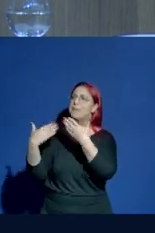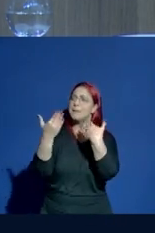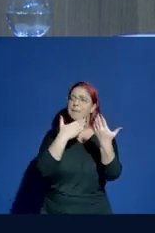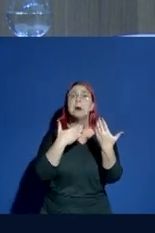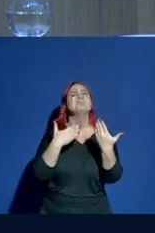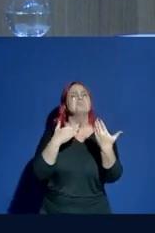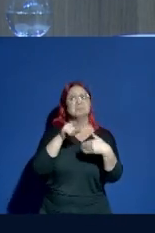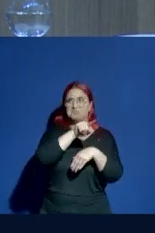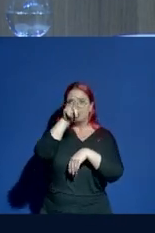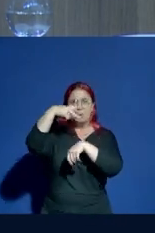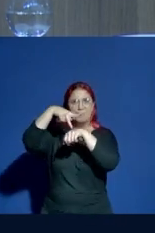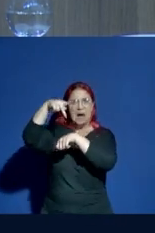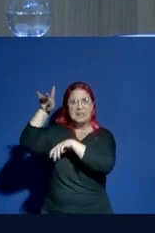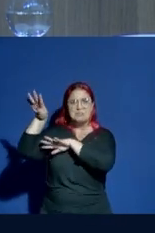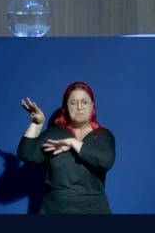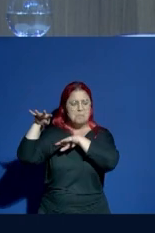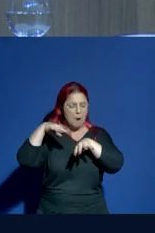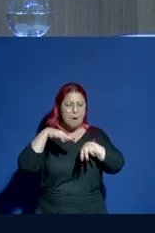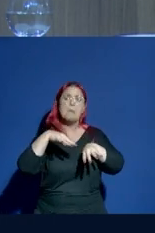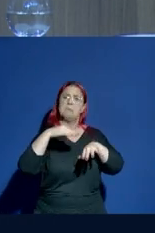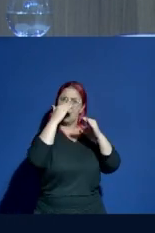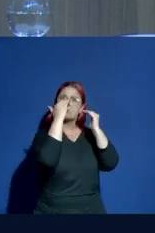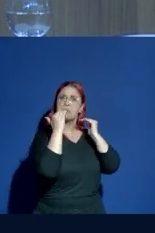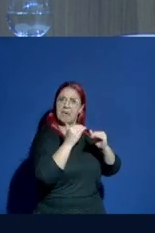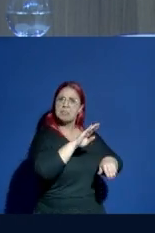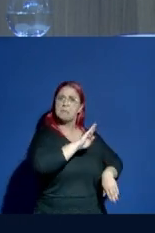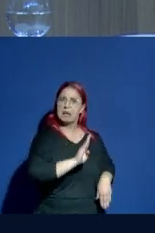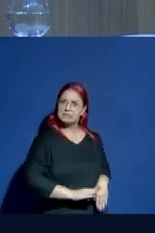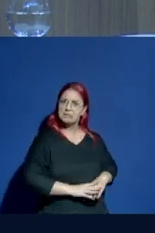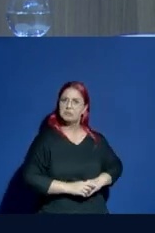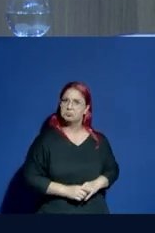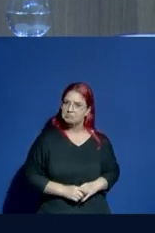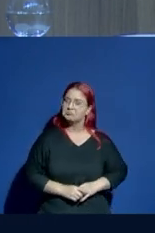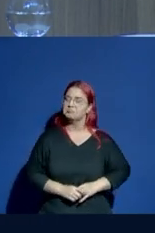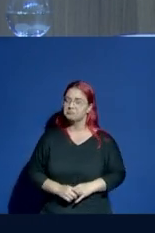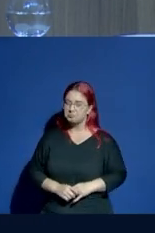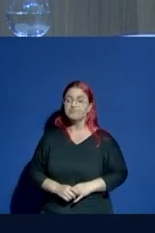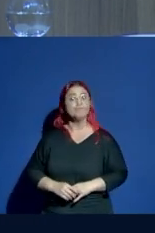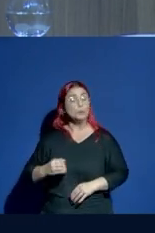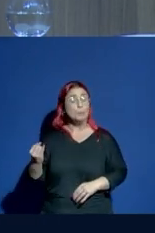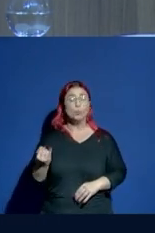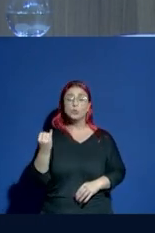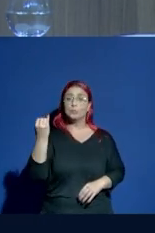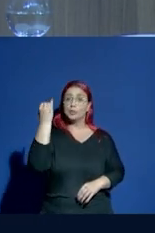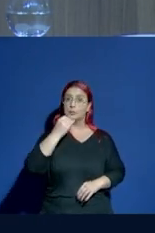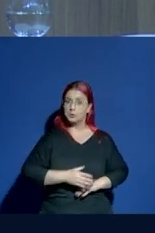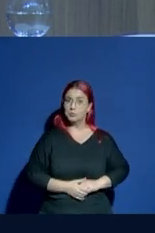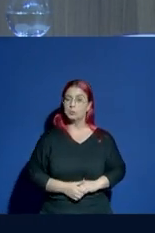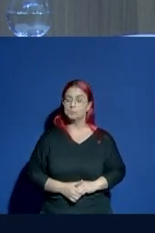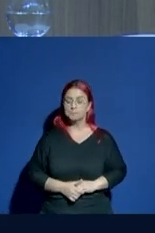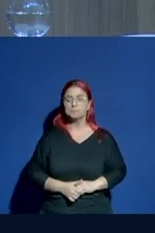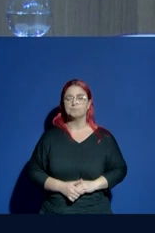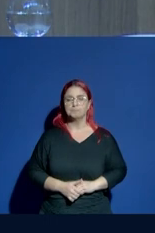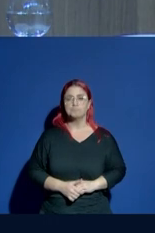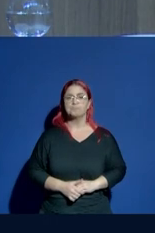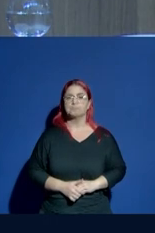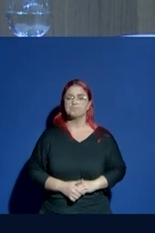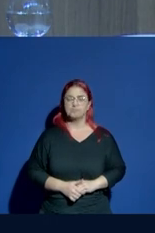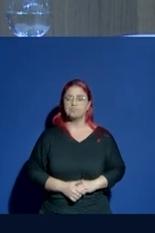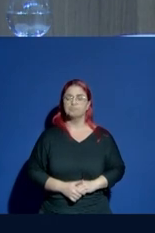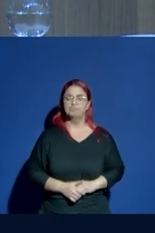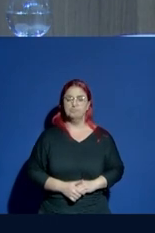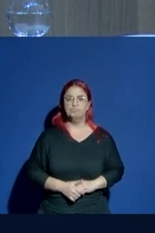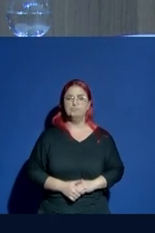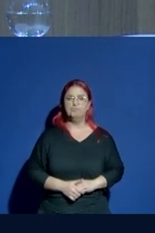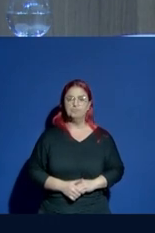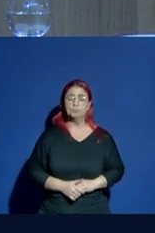do Brasil voltar e isso é muito importante porque nós podemos em diversas